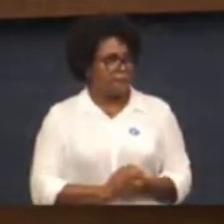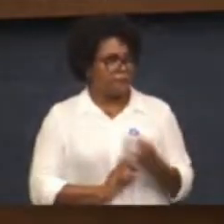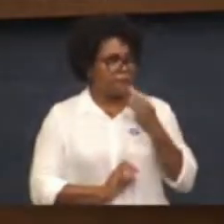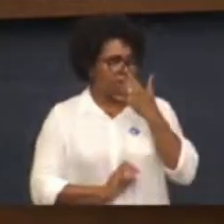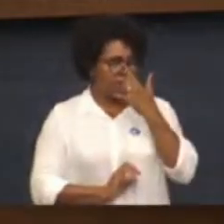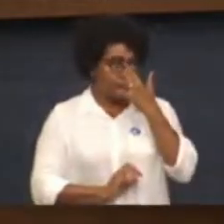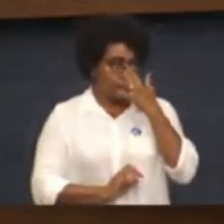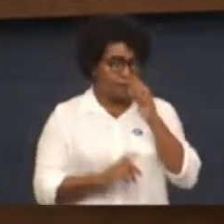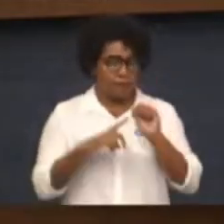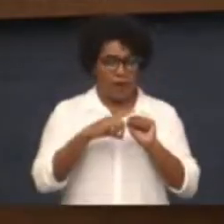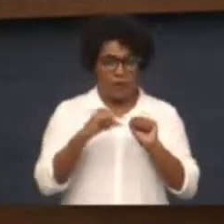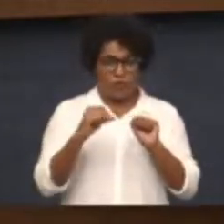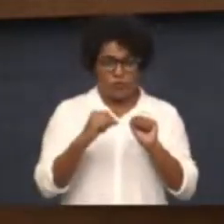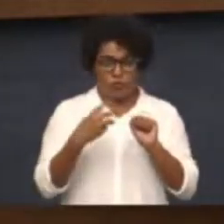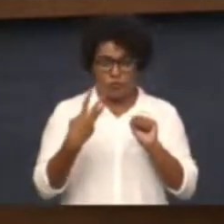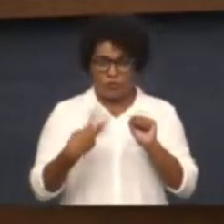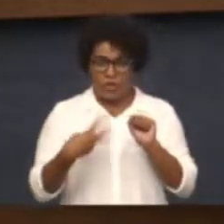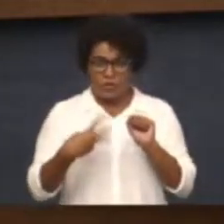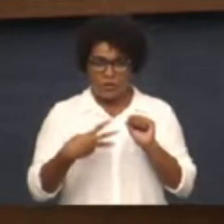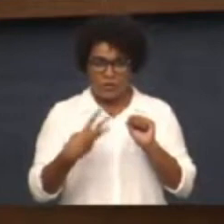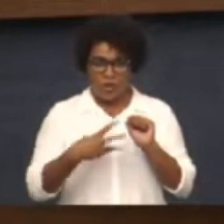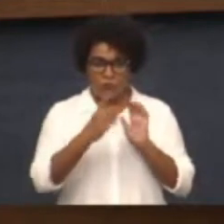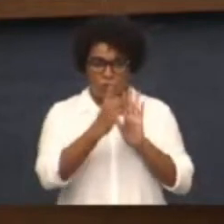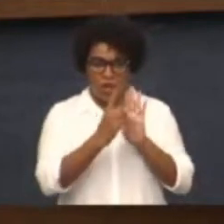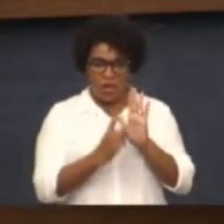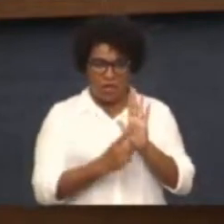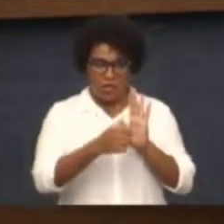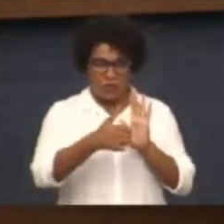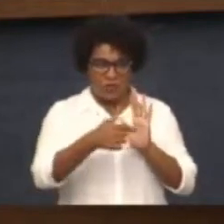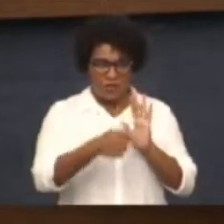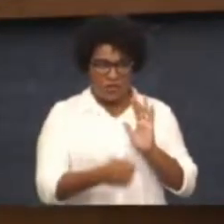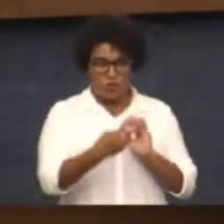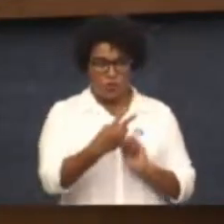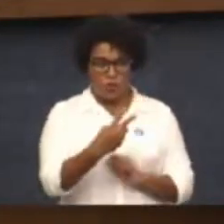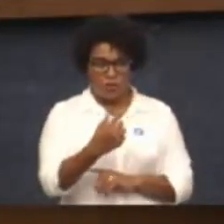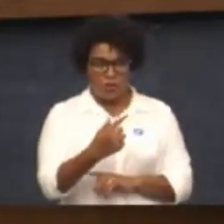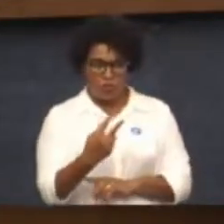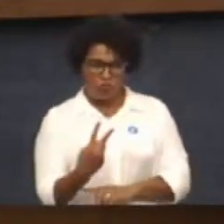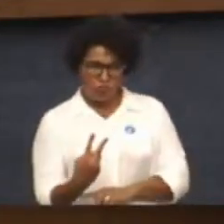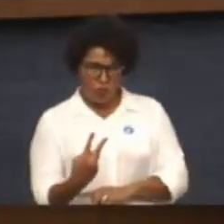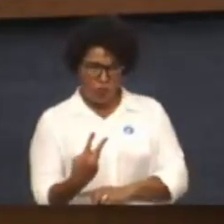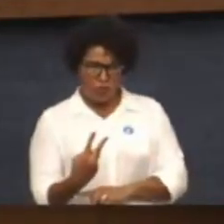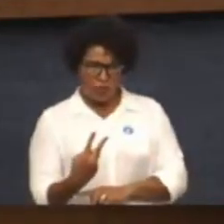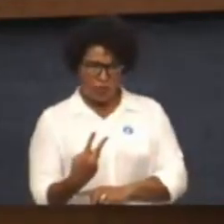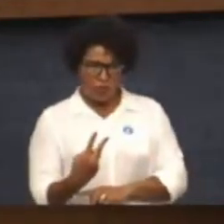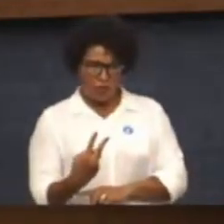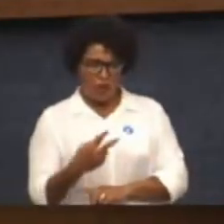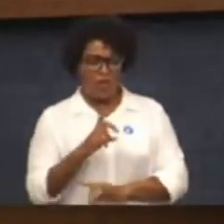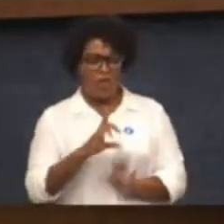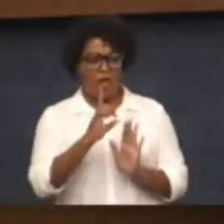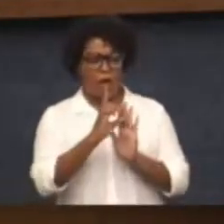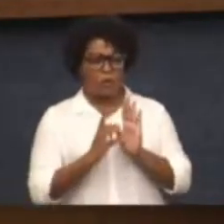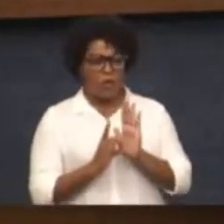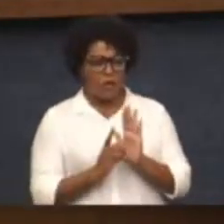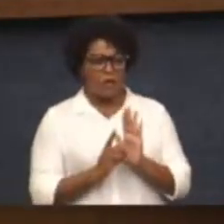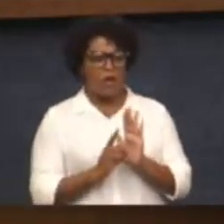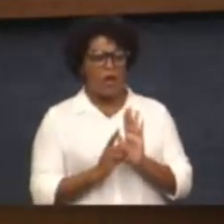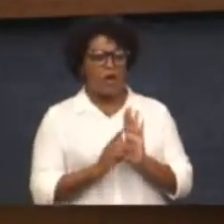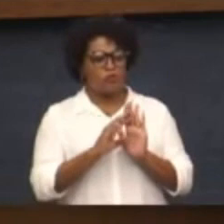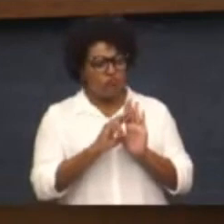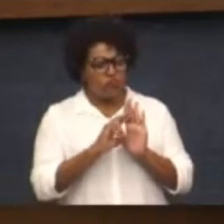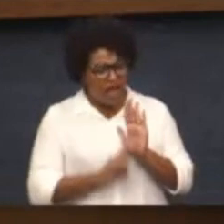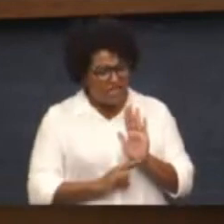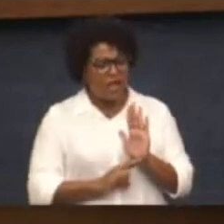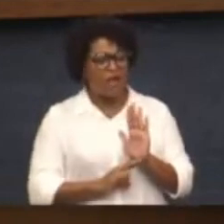É o artigo 3º do decreto número 17.272, que é o decreto que regulamenta a